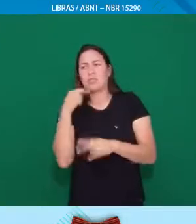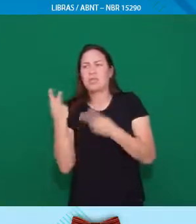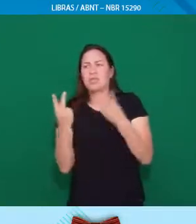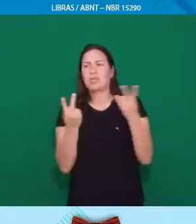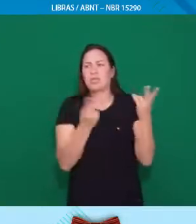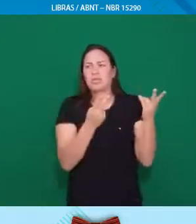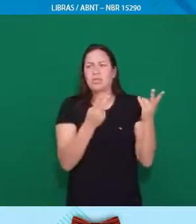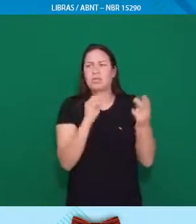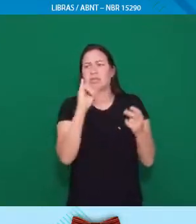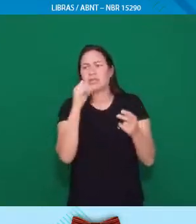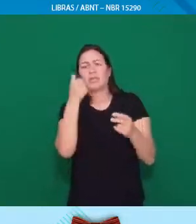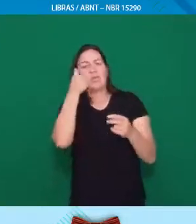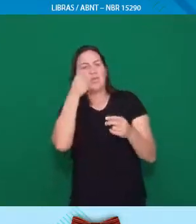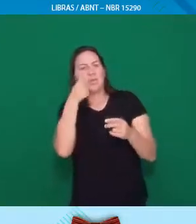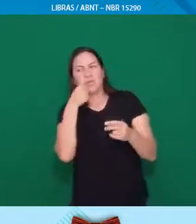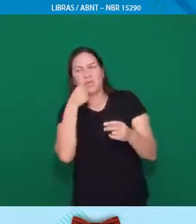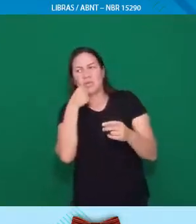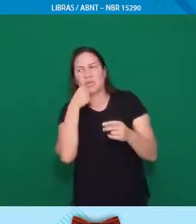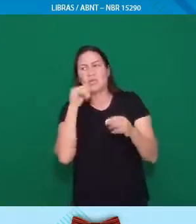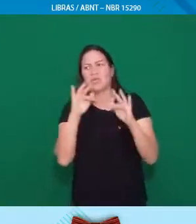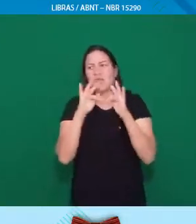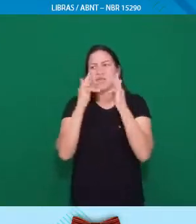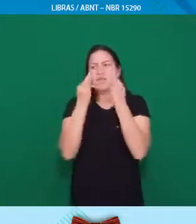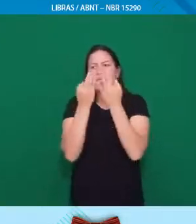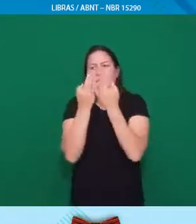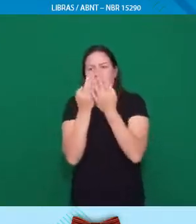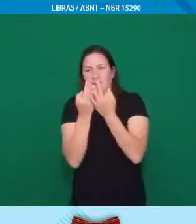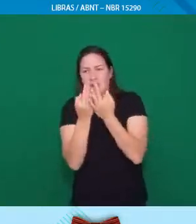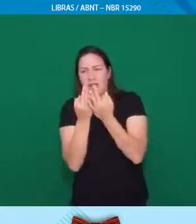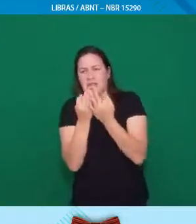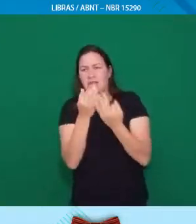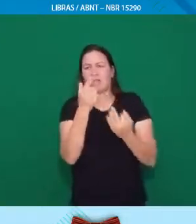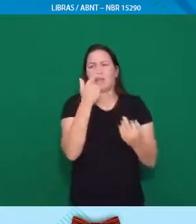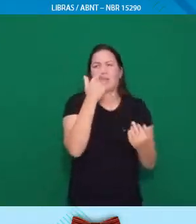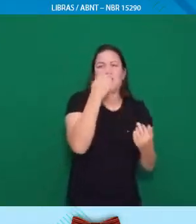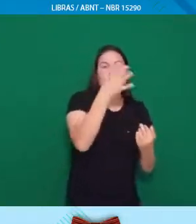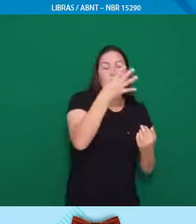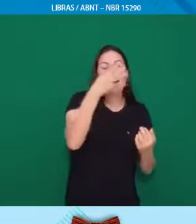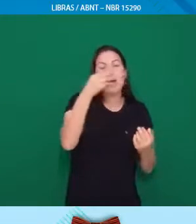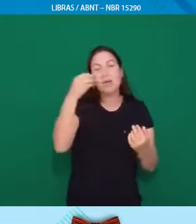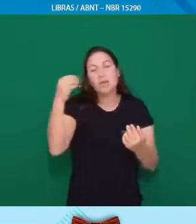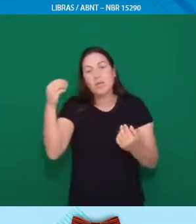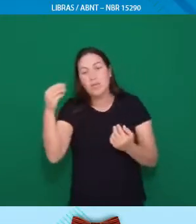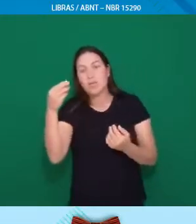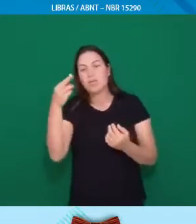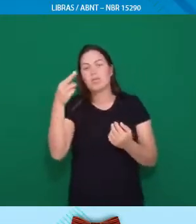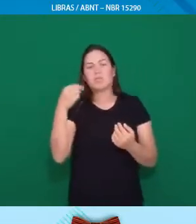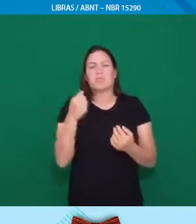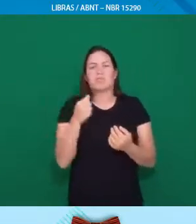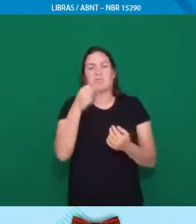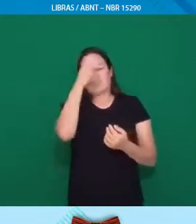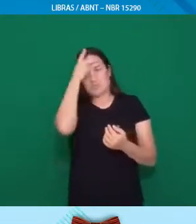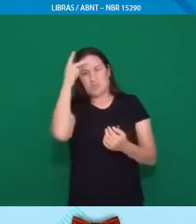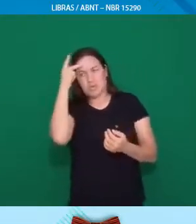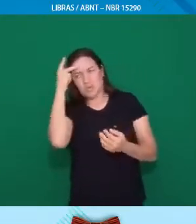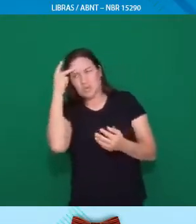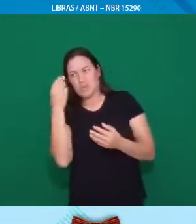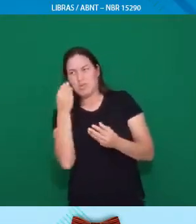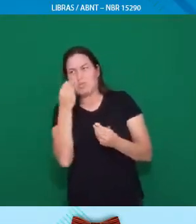mulher porque segundo das mulher vai família Então em vez de 1.200 e quatro mil pessoas não